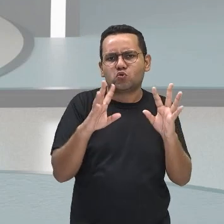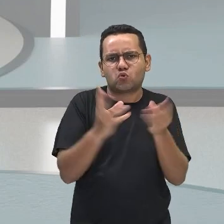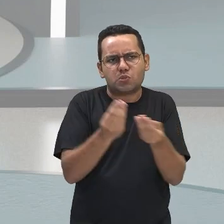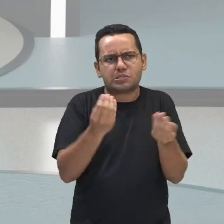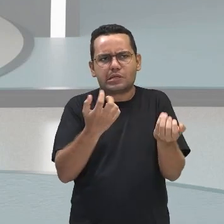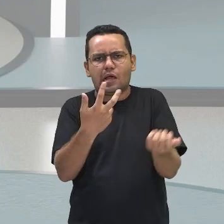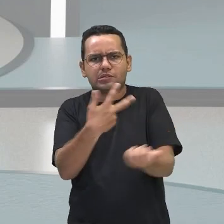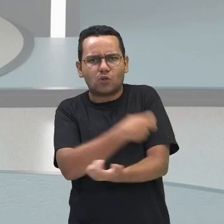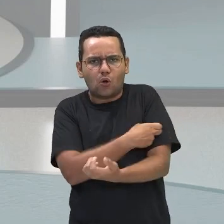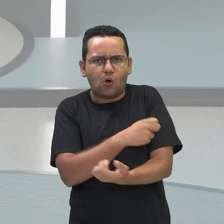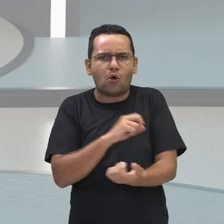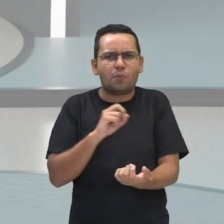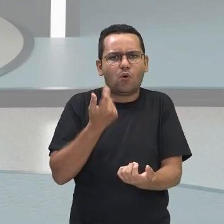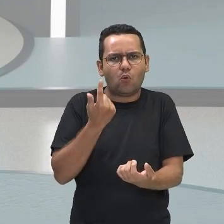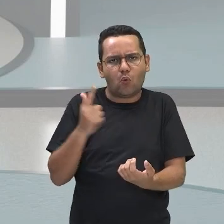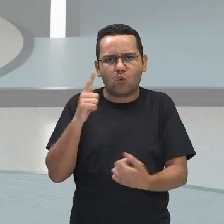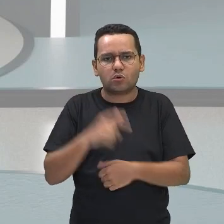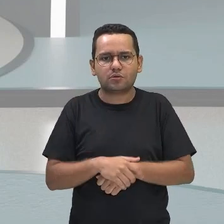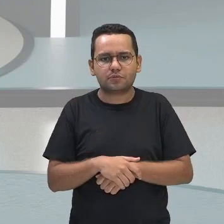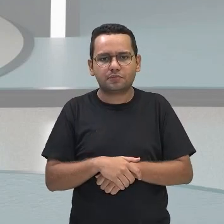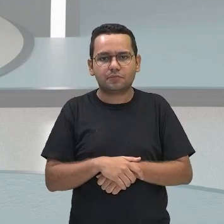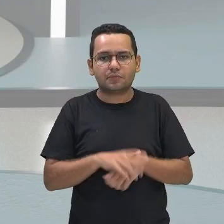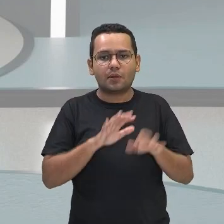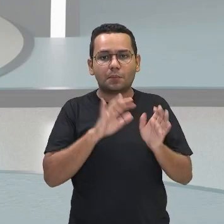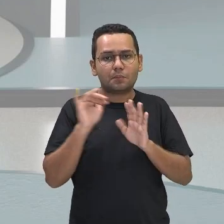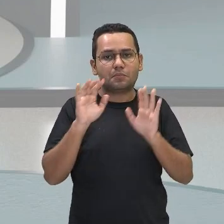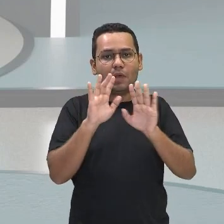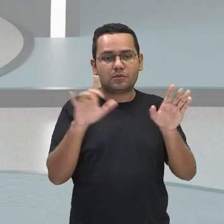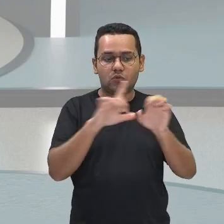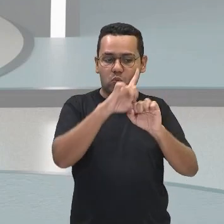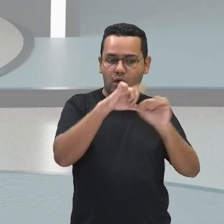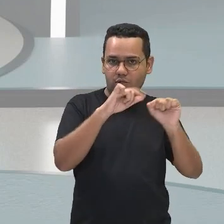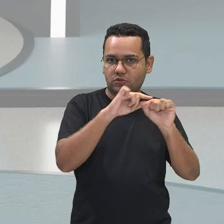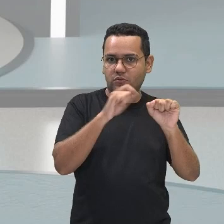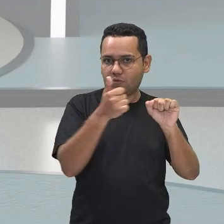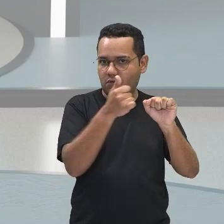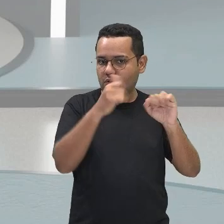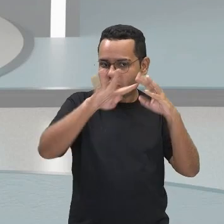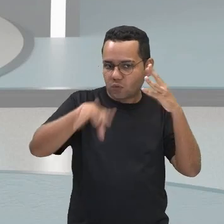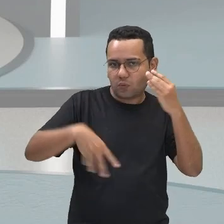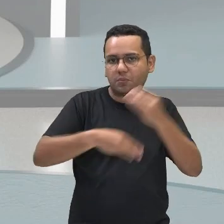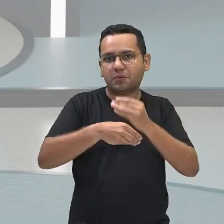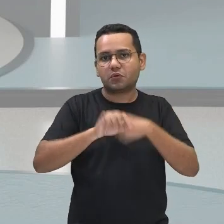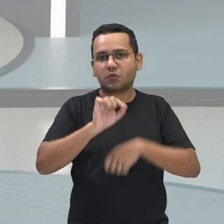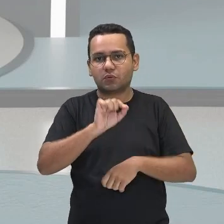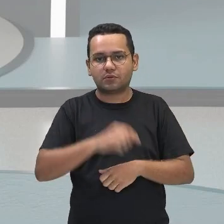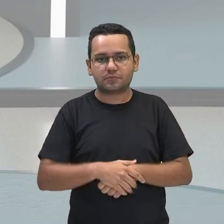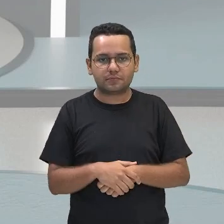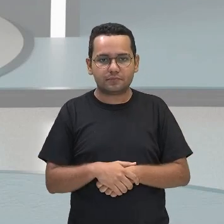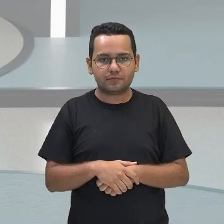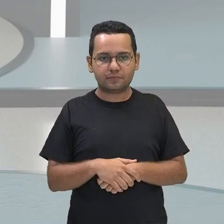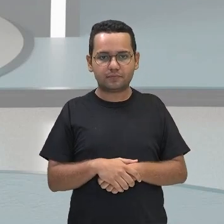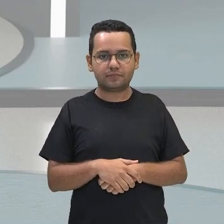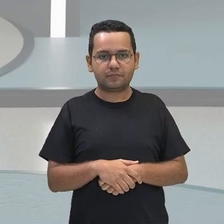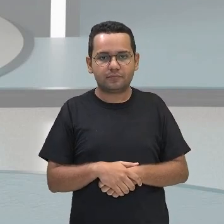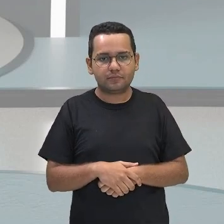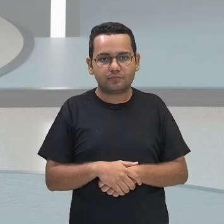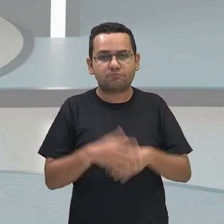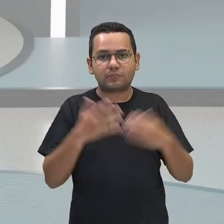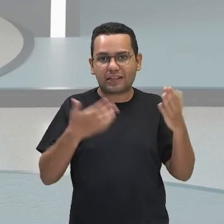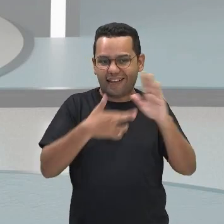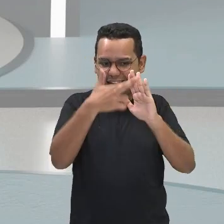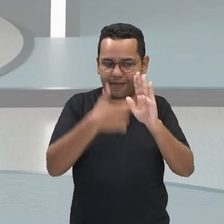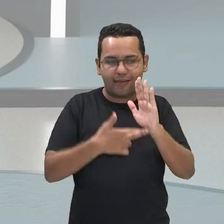nenhuma substância. Aí o que diz também o artigo? Tá aí, o artigo 11. É violação da regra antidopagem